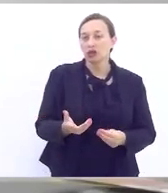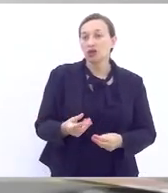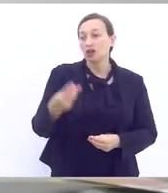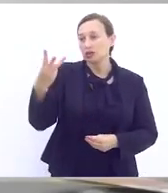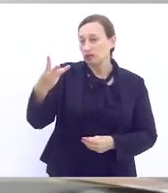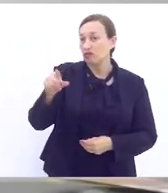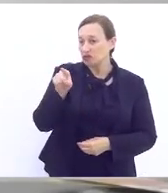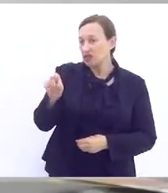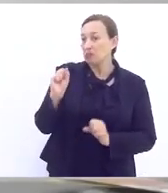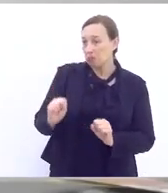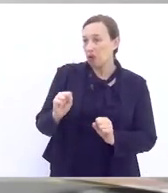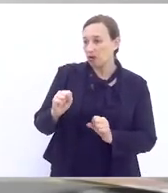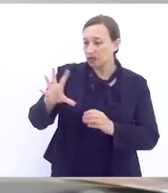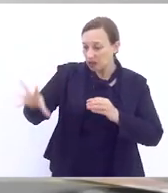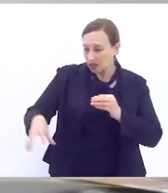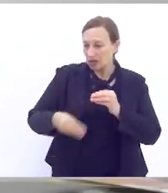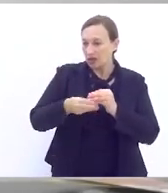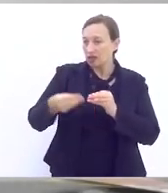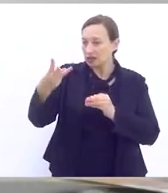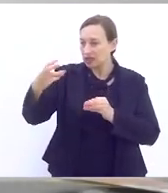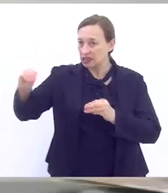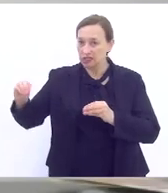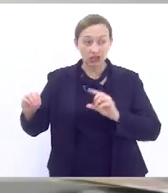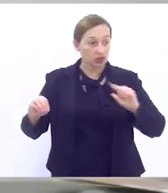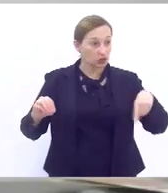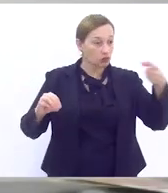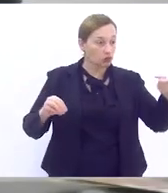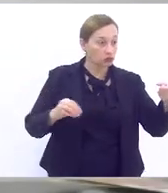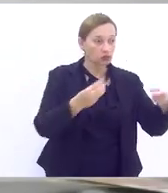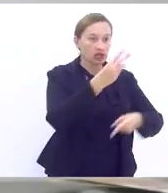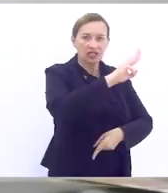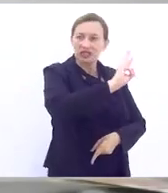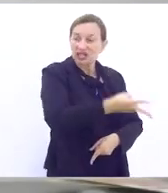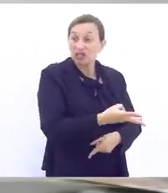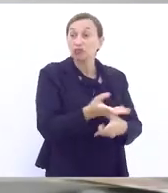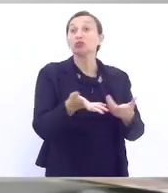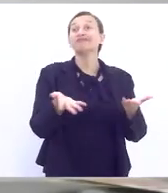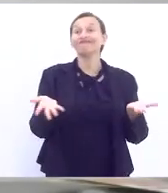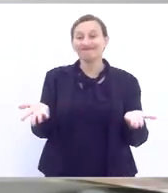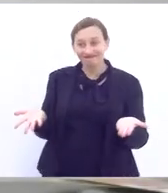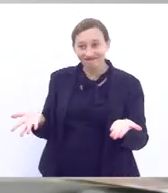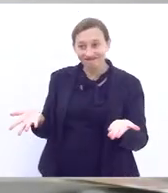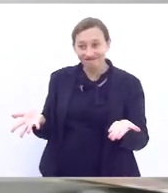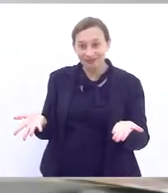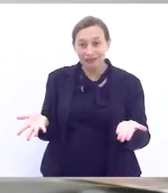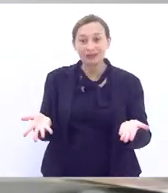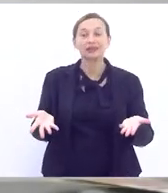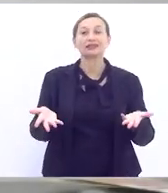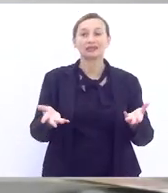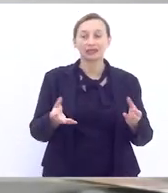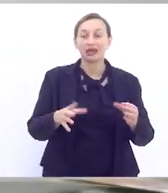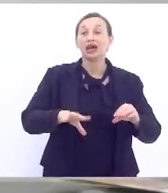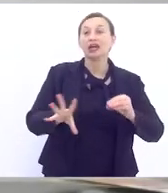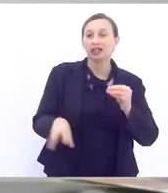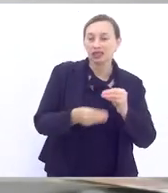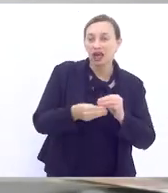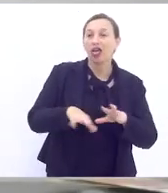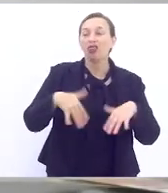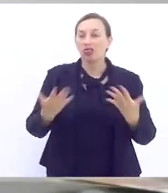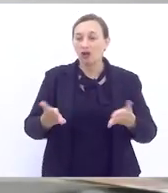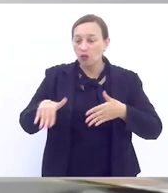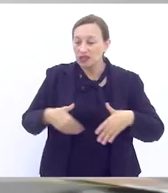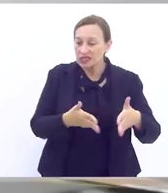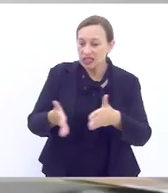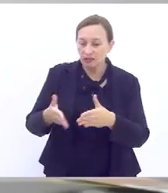300 e o outro ser de 3.000 por exemplo Então eu acho que esse caminho do